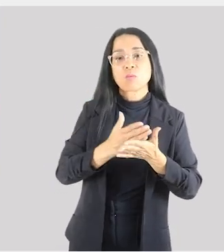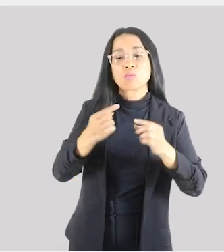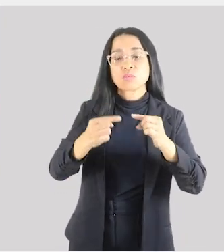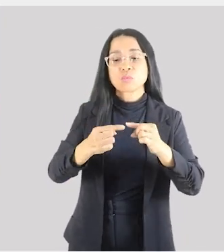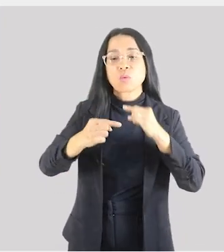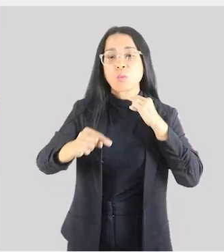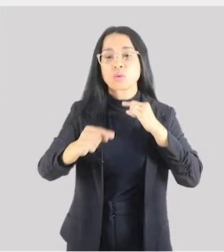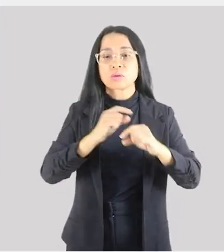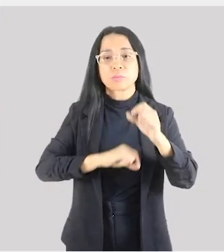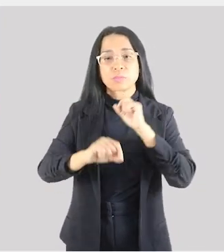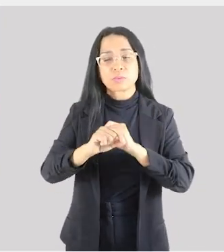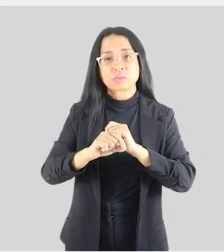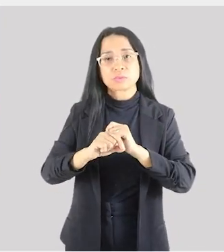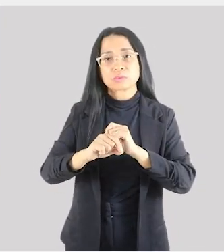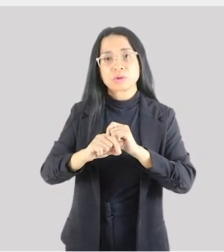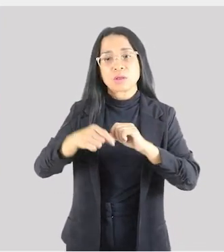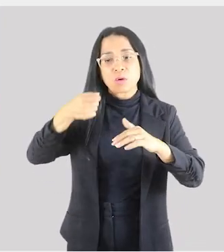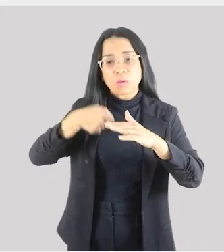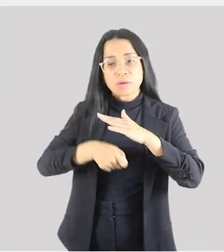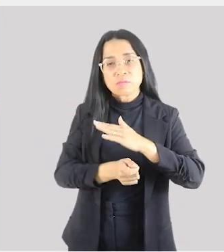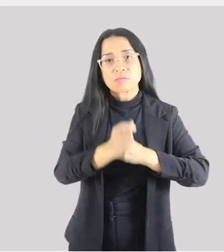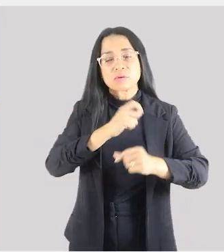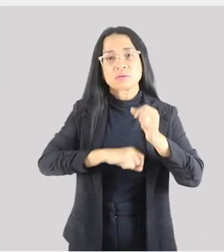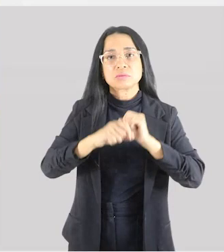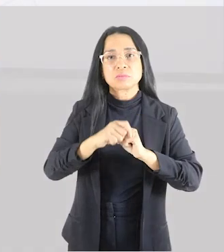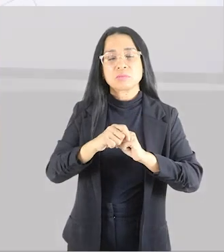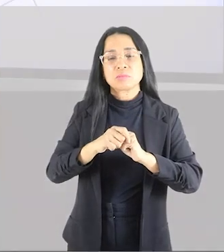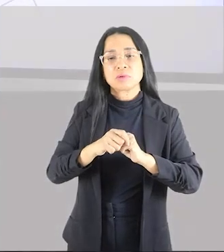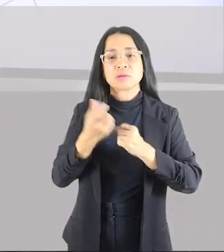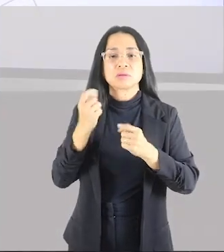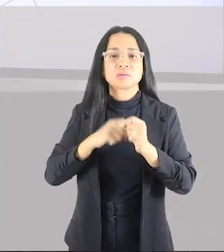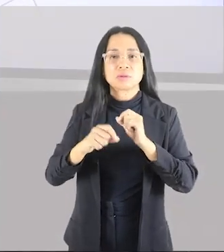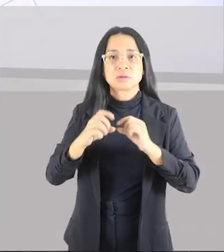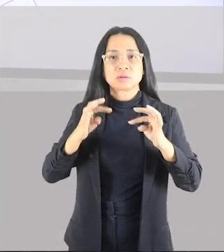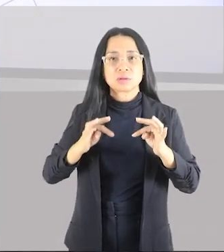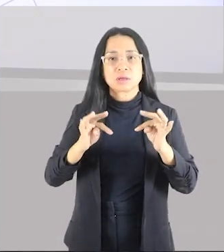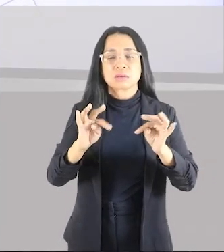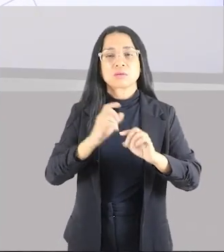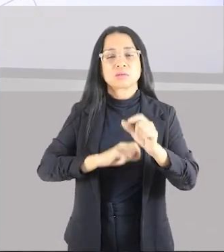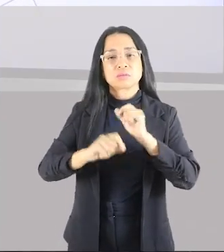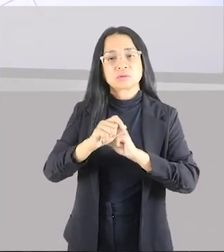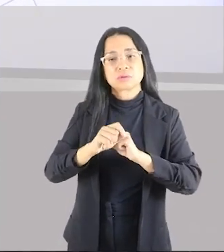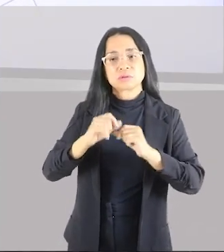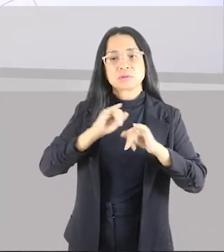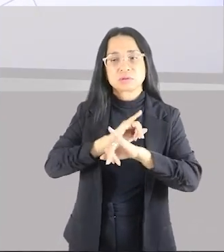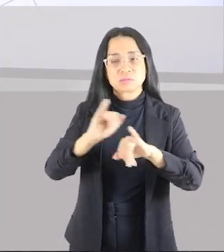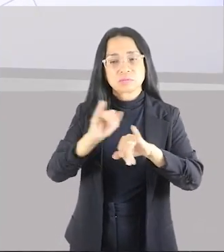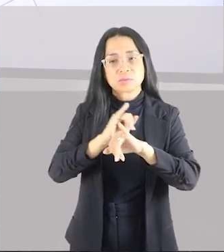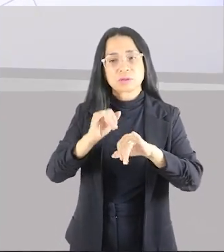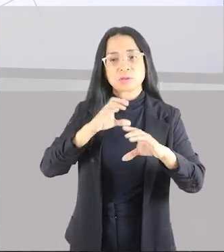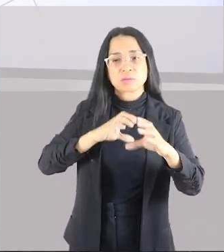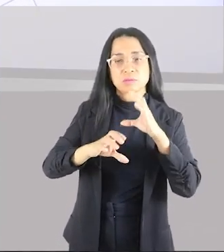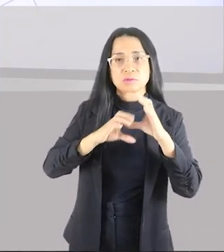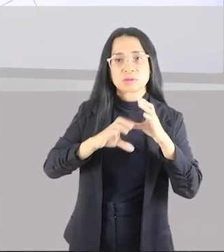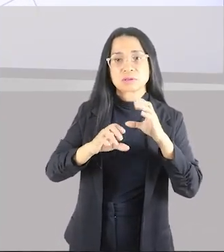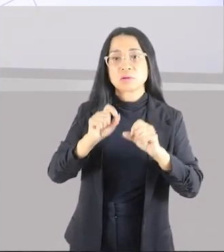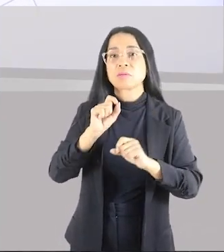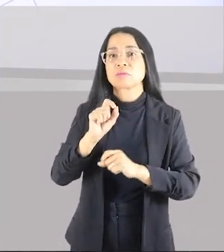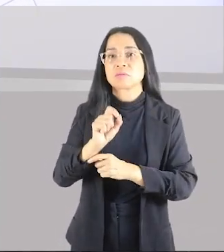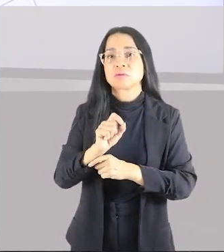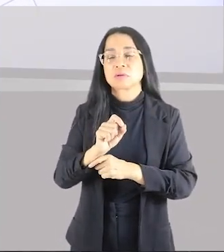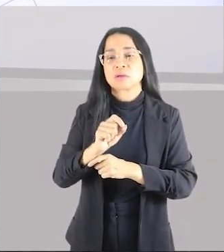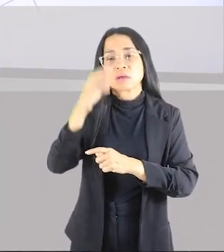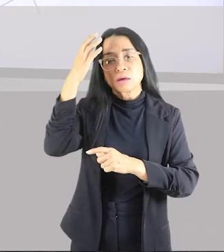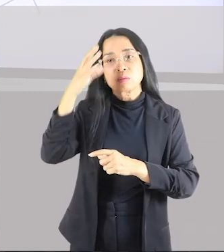investimento em tecnologia de informação e comunicação para que essa cultura continue sendo resgatada. Um deles, a gente